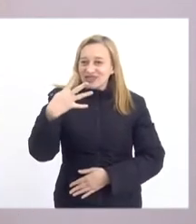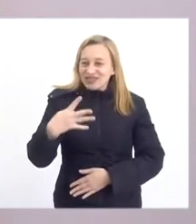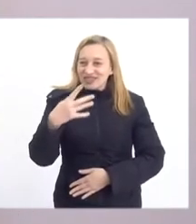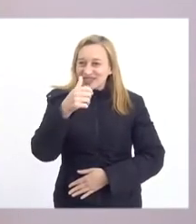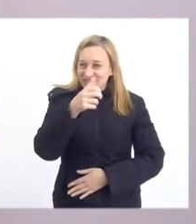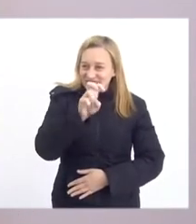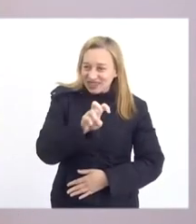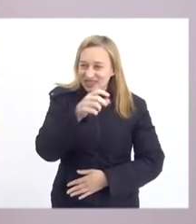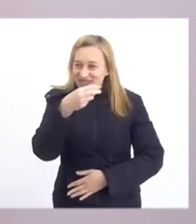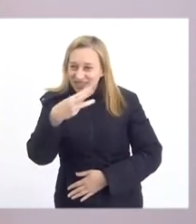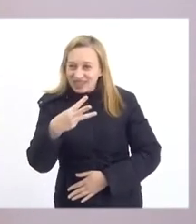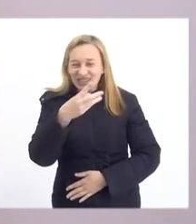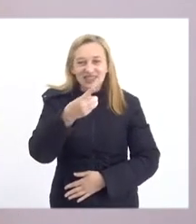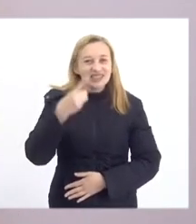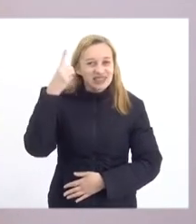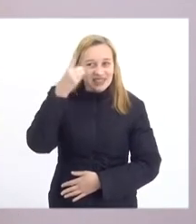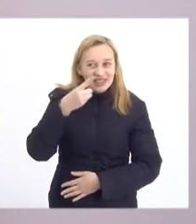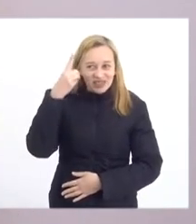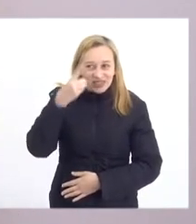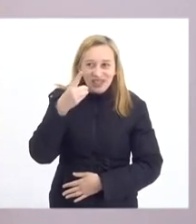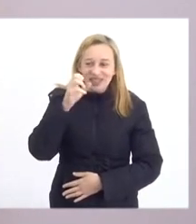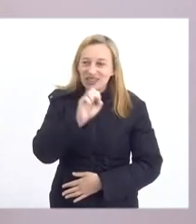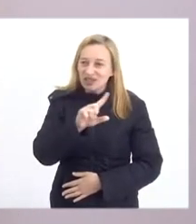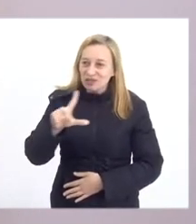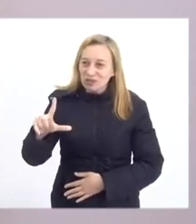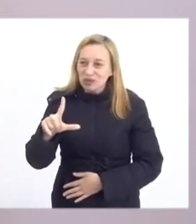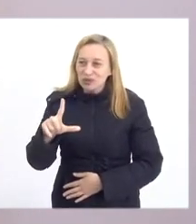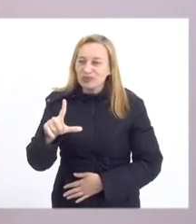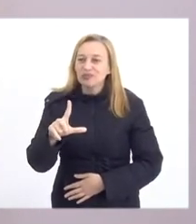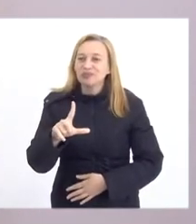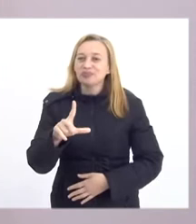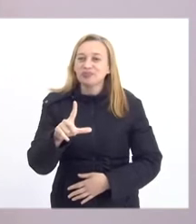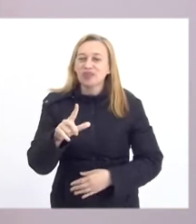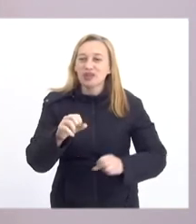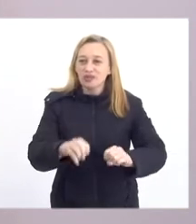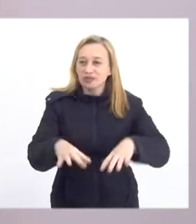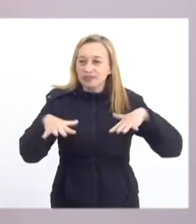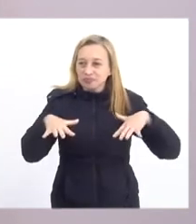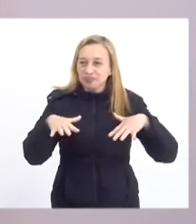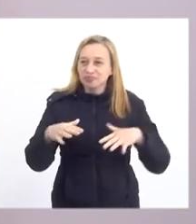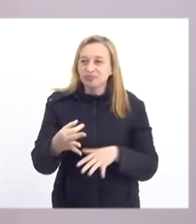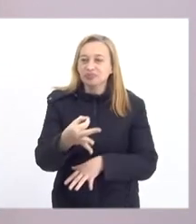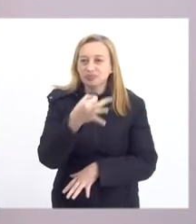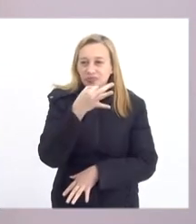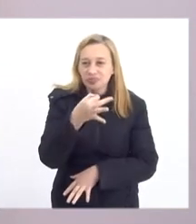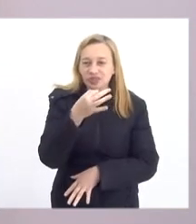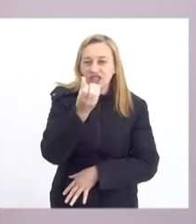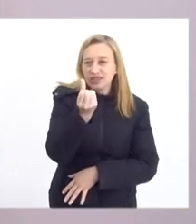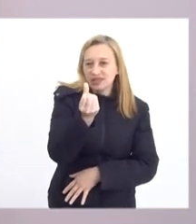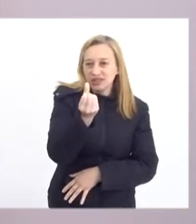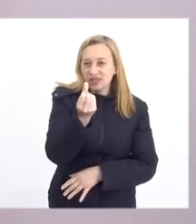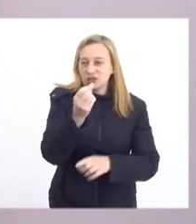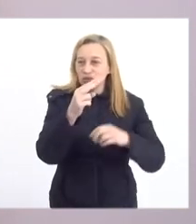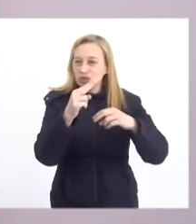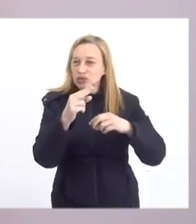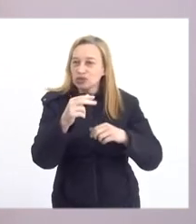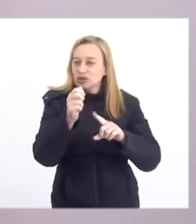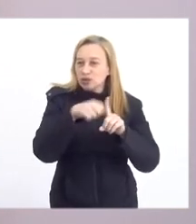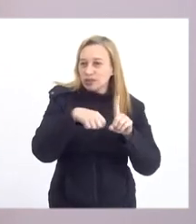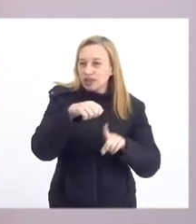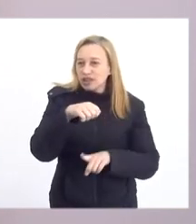4453-2021, autoria do deputado Daniel Librelon. O parecer sugerido em plenário e a sugestão dia 6 do 10 foi